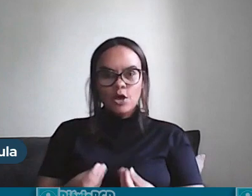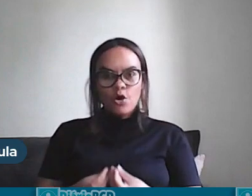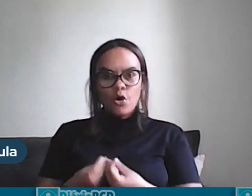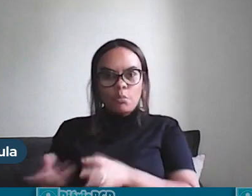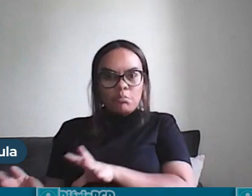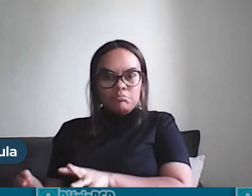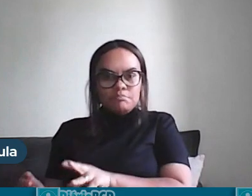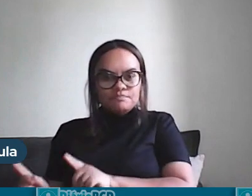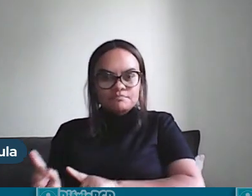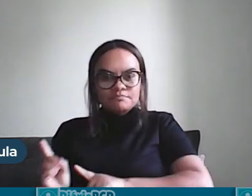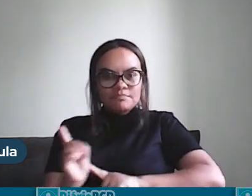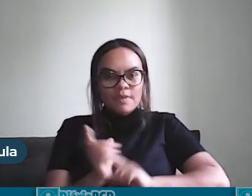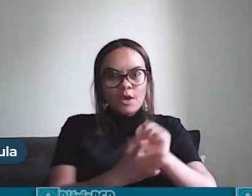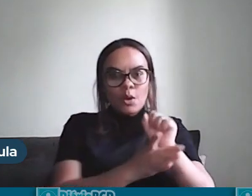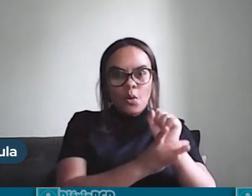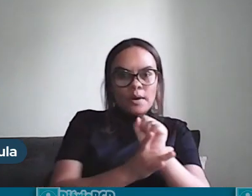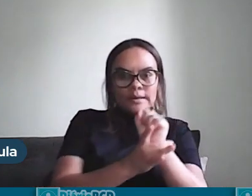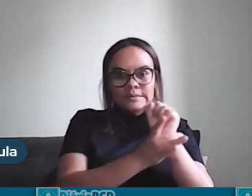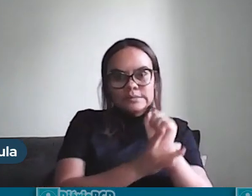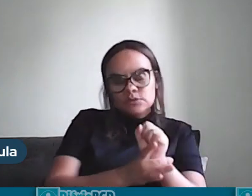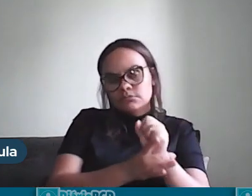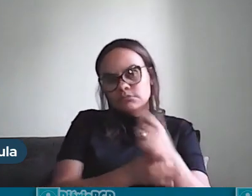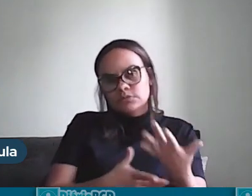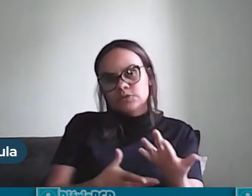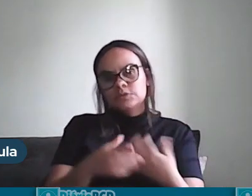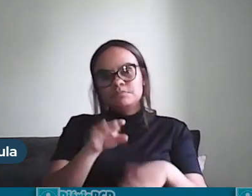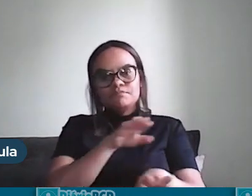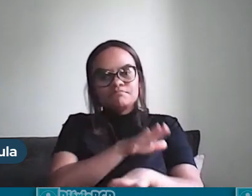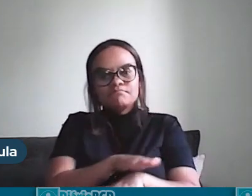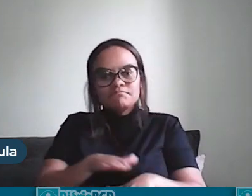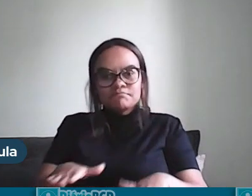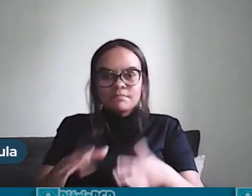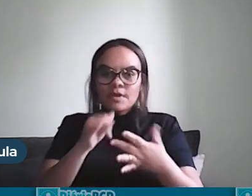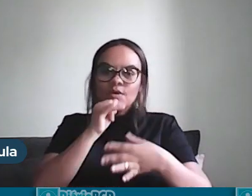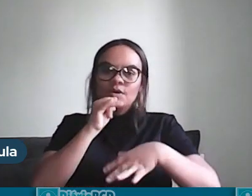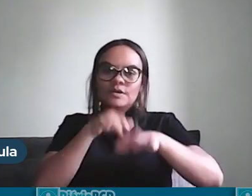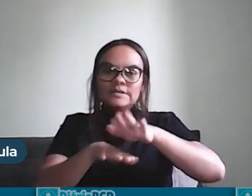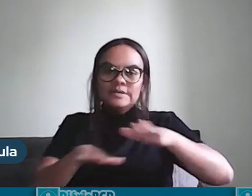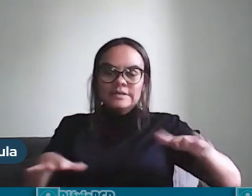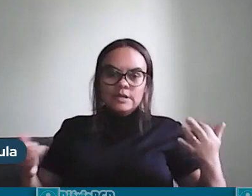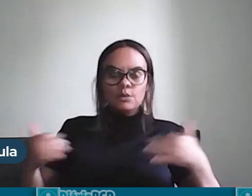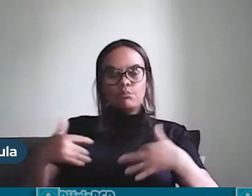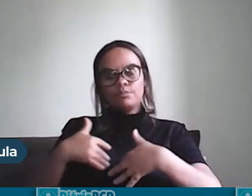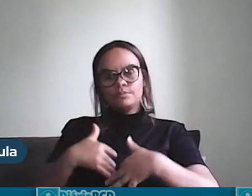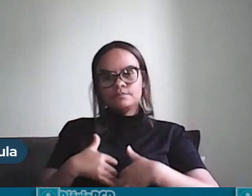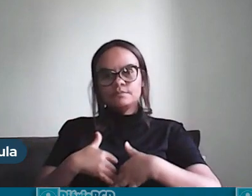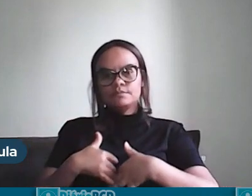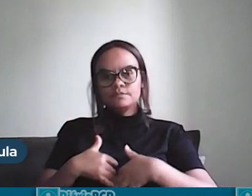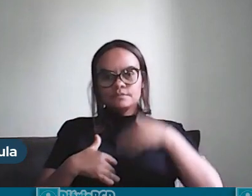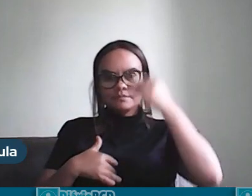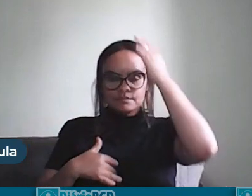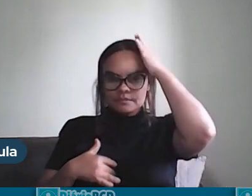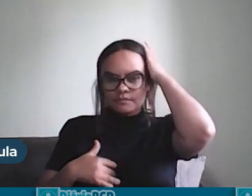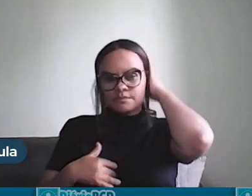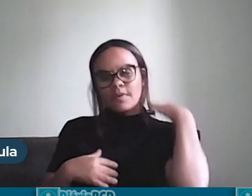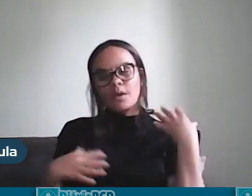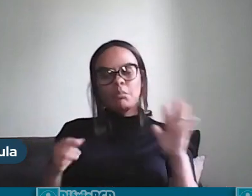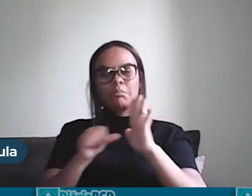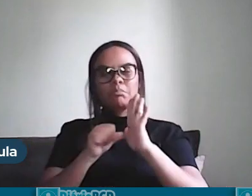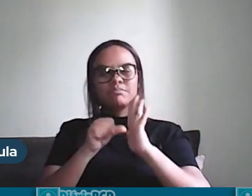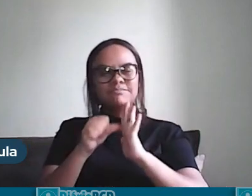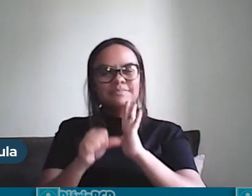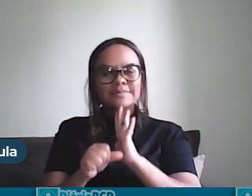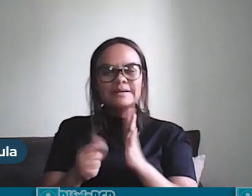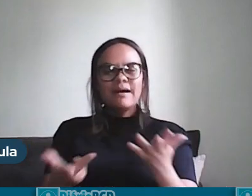transferir a segurança, né, para uma criança, por exemplo, uma criança autista, uma criança com síndrome de Down,